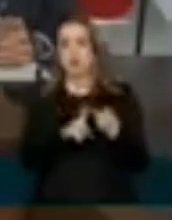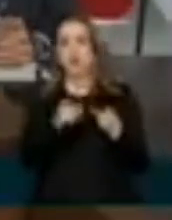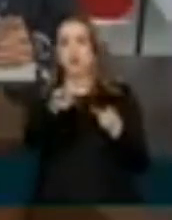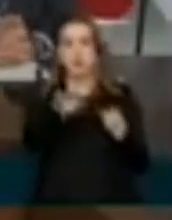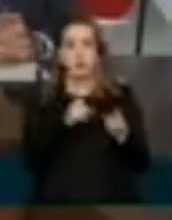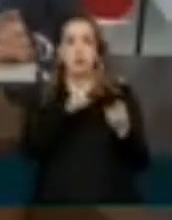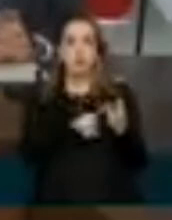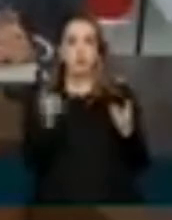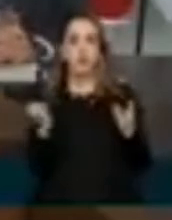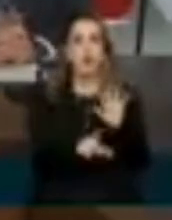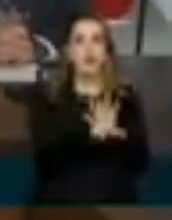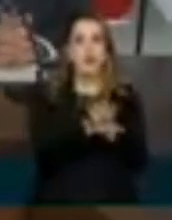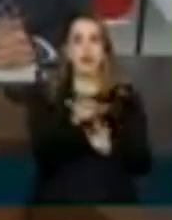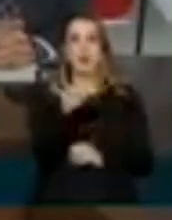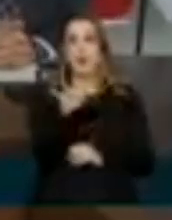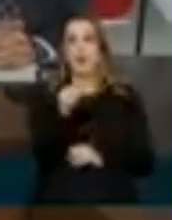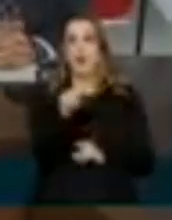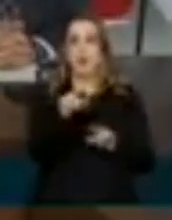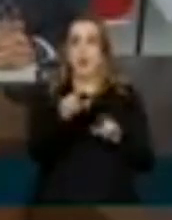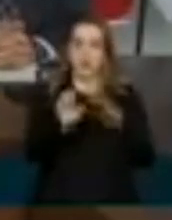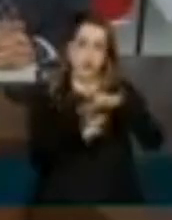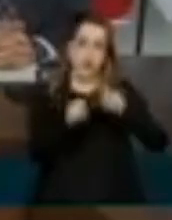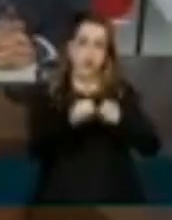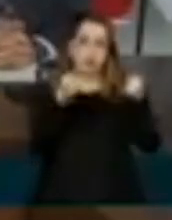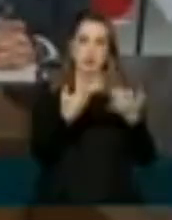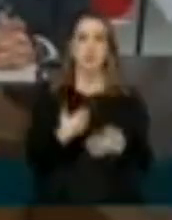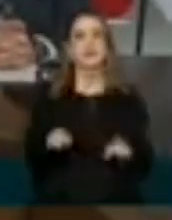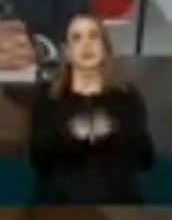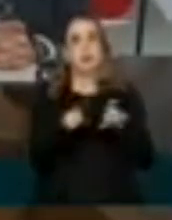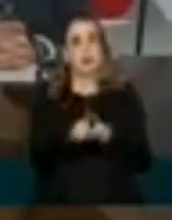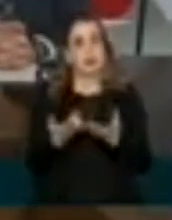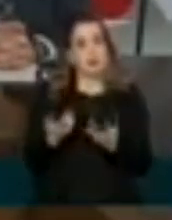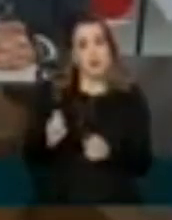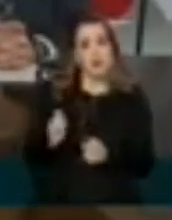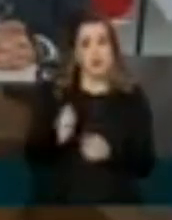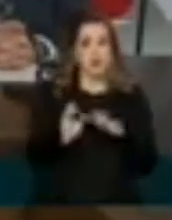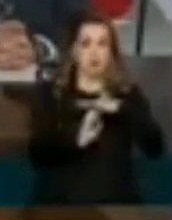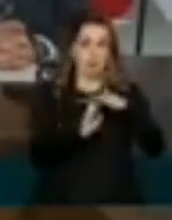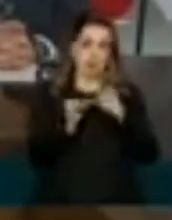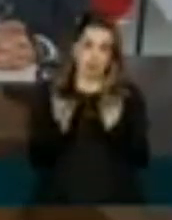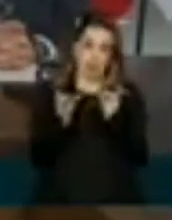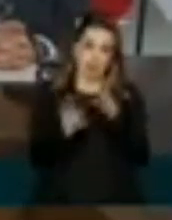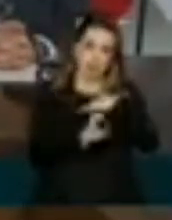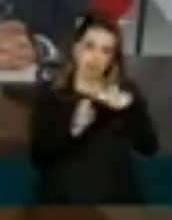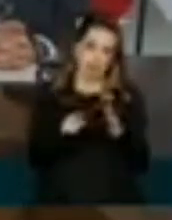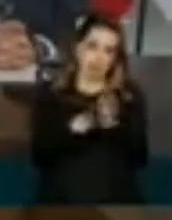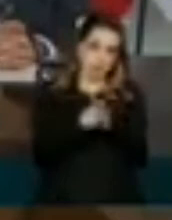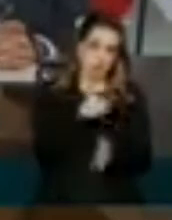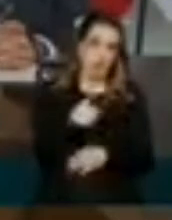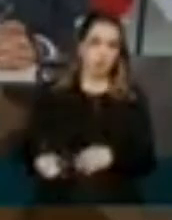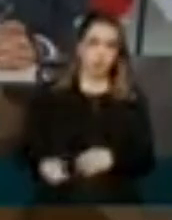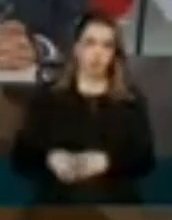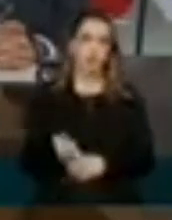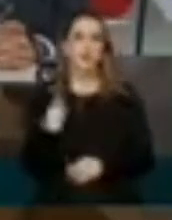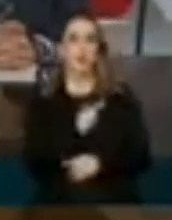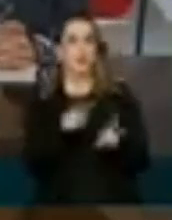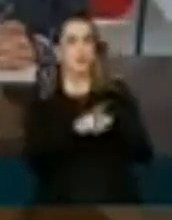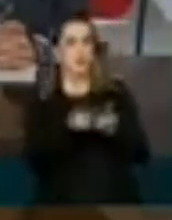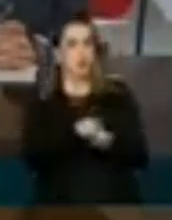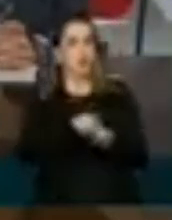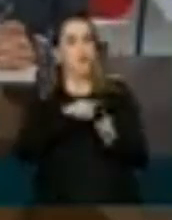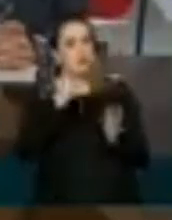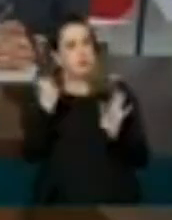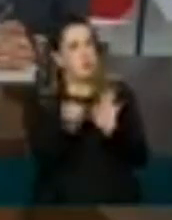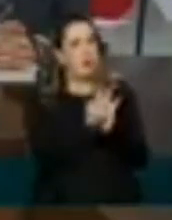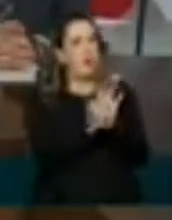lei de falências e a privatização de empresas estatais. Buscamos também estabelecer marcos regulatórios que fortaleçam a segurança